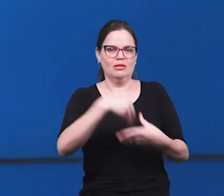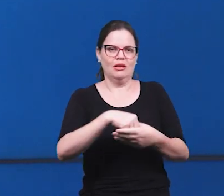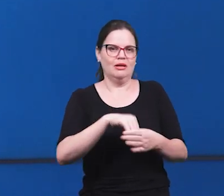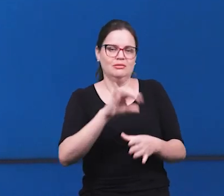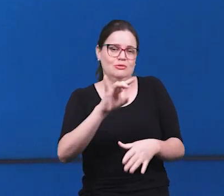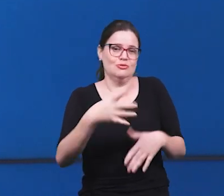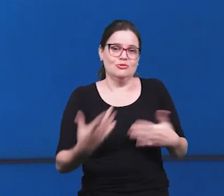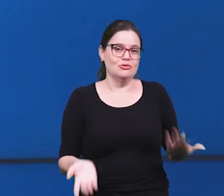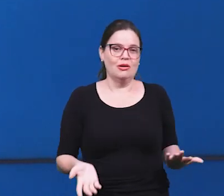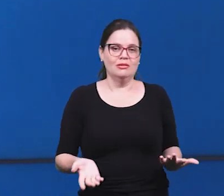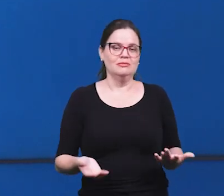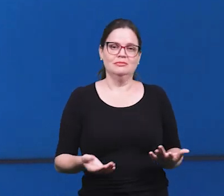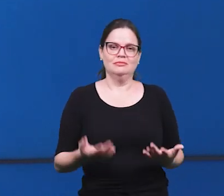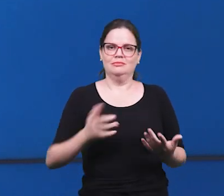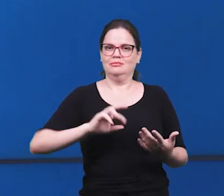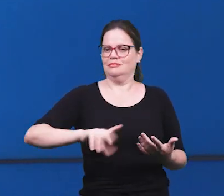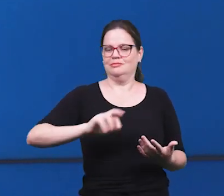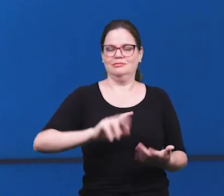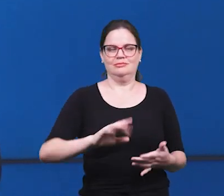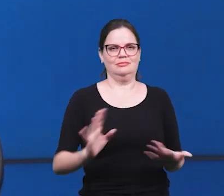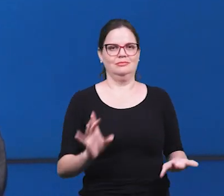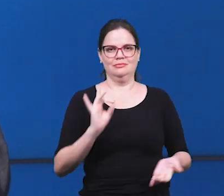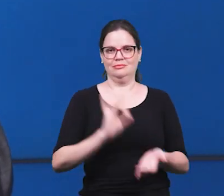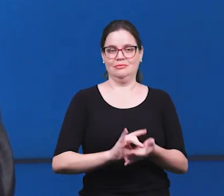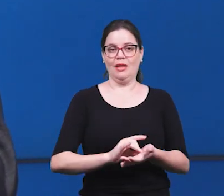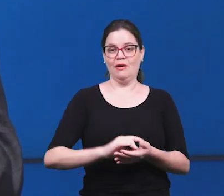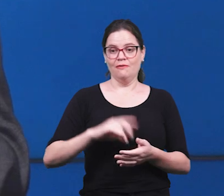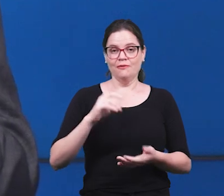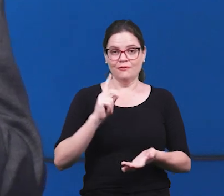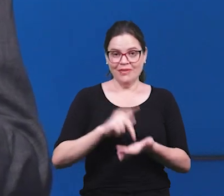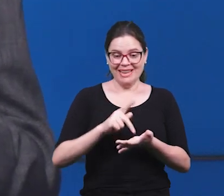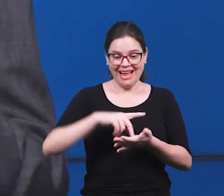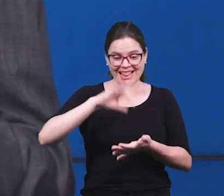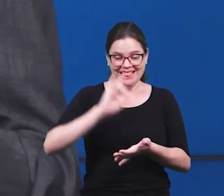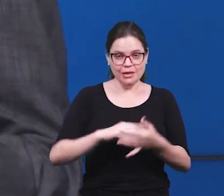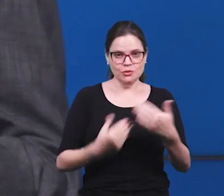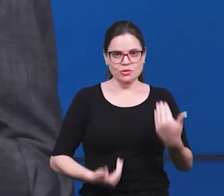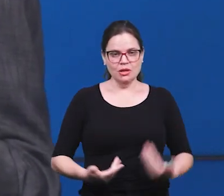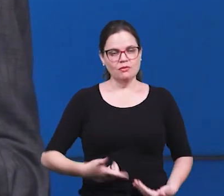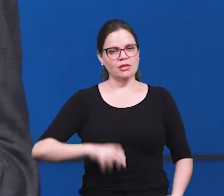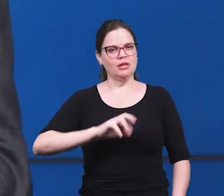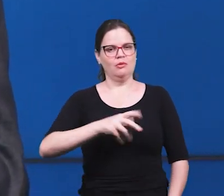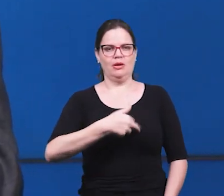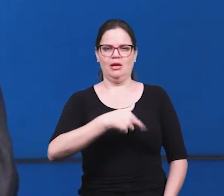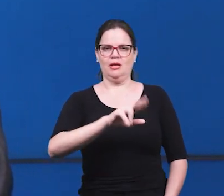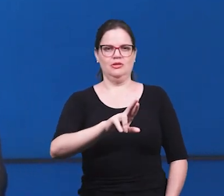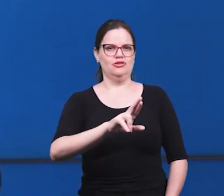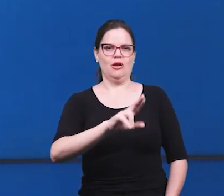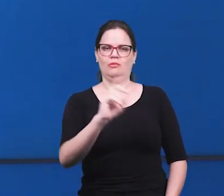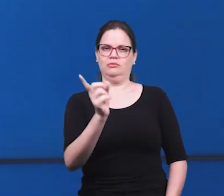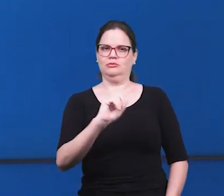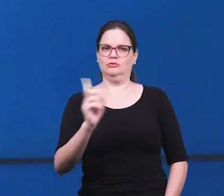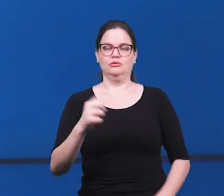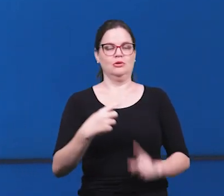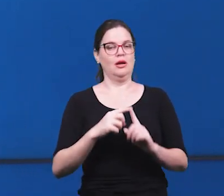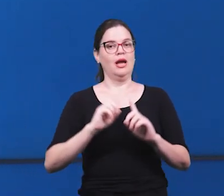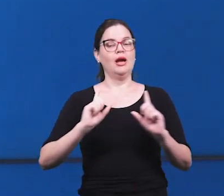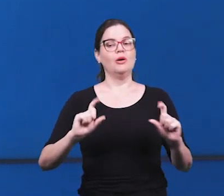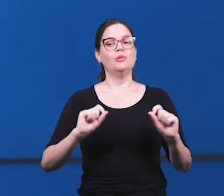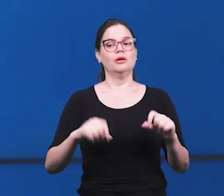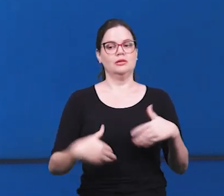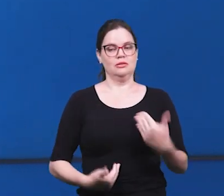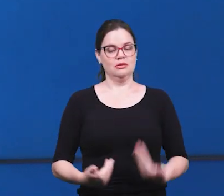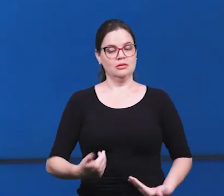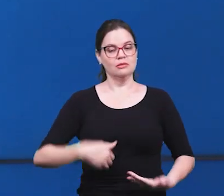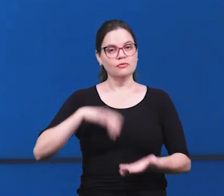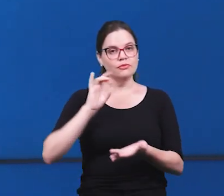Então, realmente, isso não produz o crente. O verdadeiro crente, ele não é resultado de uma religião. Pelo contrário, como a